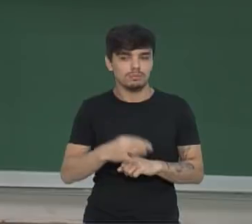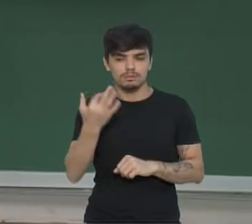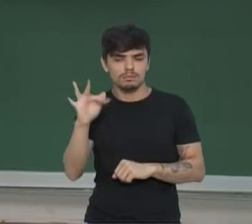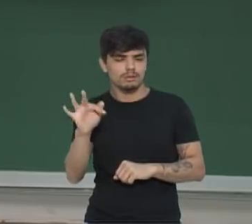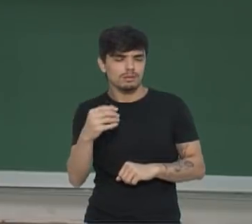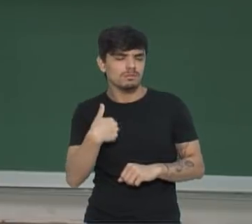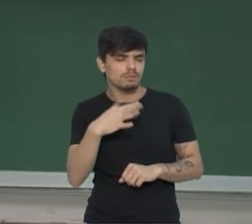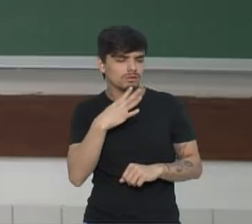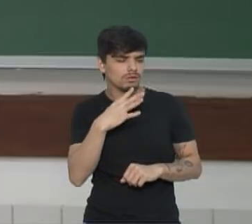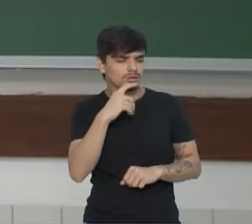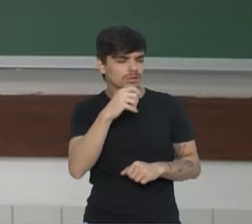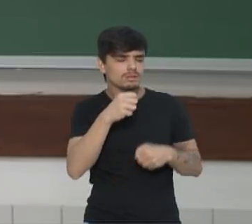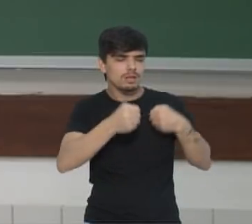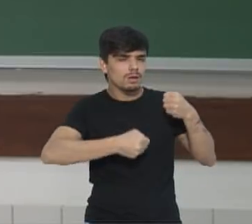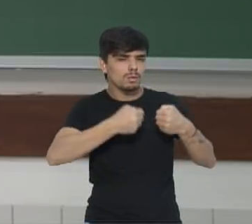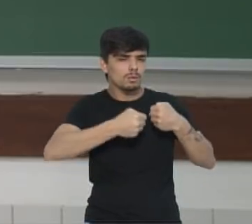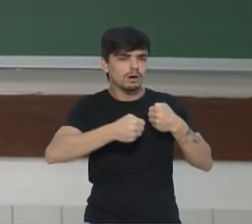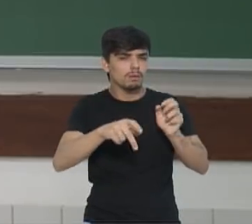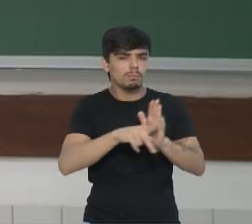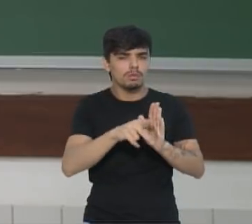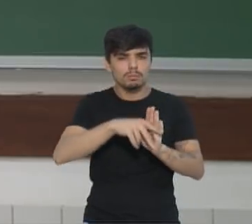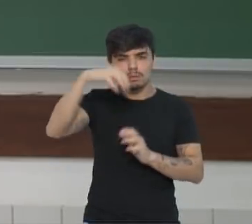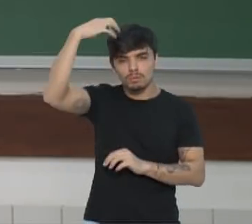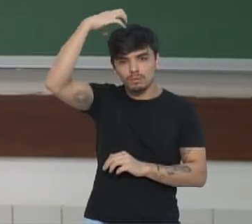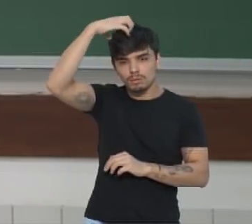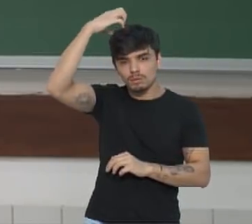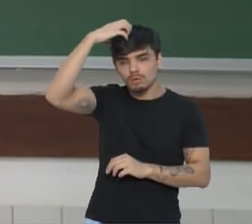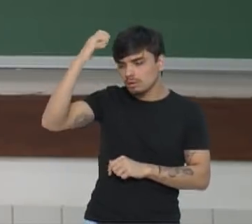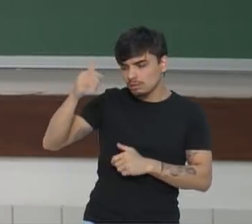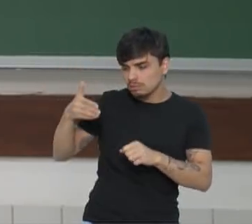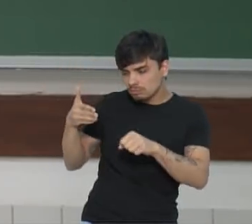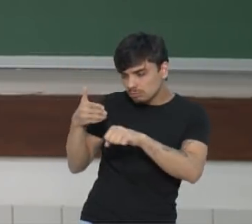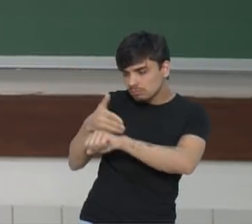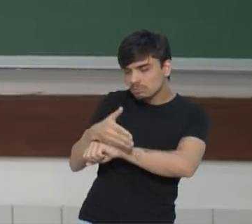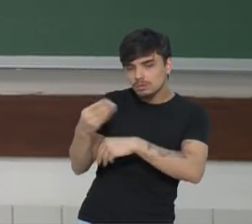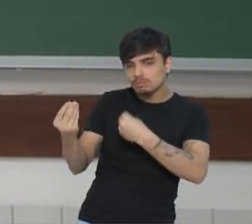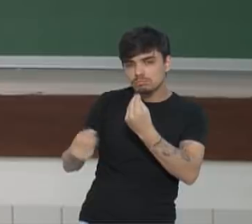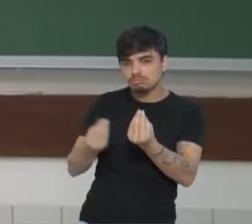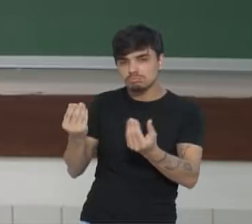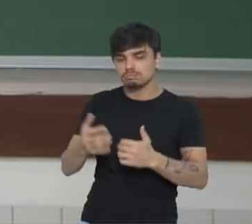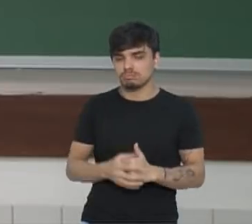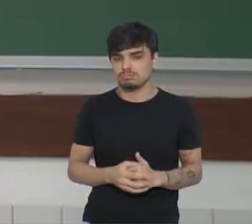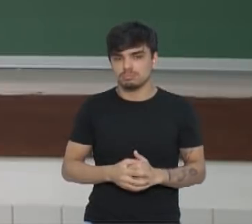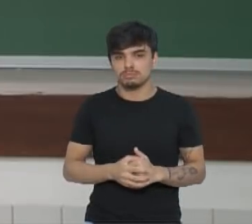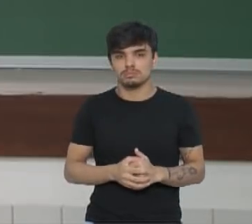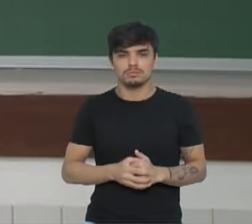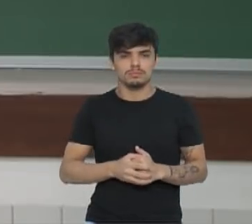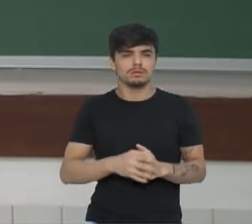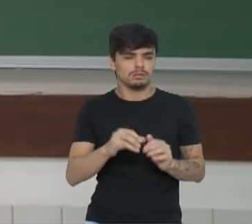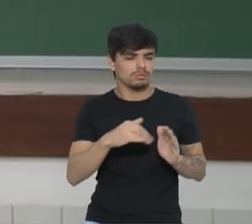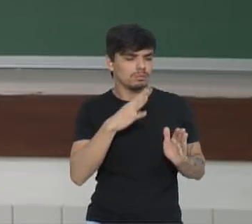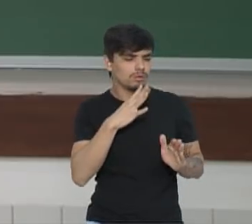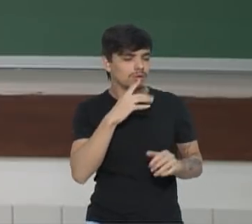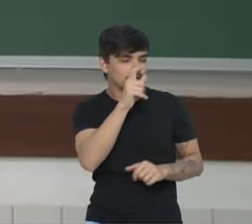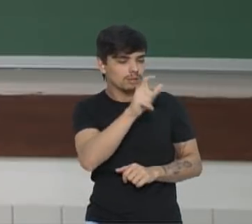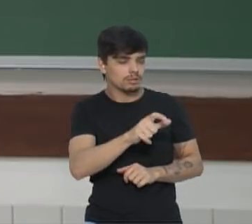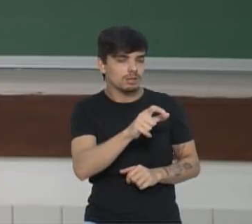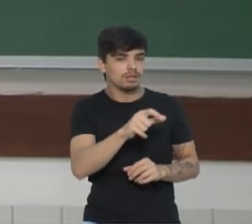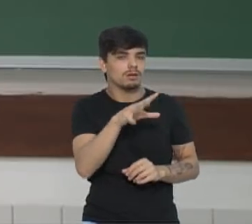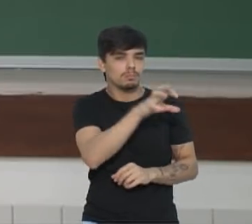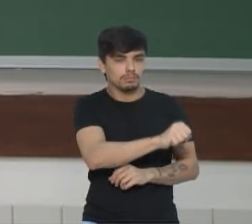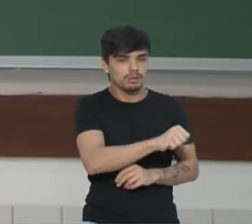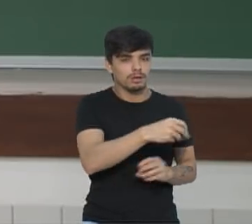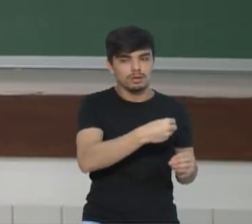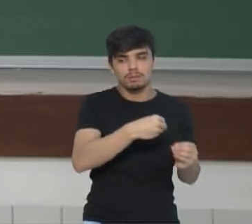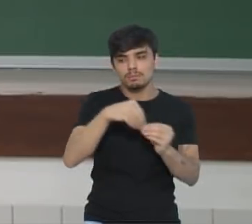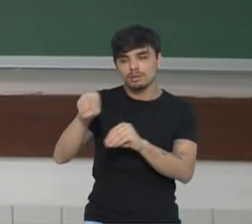a carruagem do rei passando no meio de um campo de batalha, certo? Ele acabou sendo identificado, capturado, mandado de